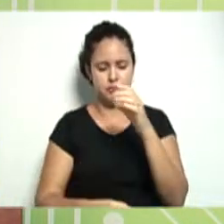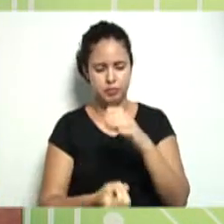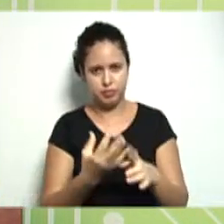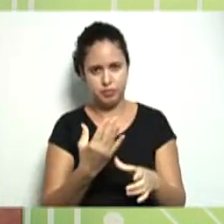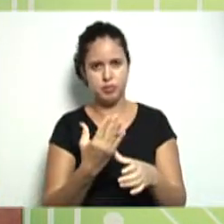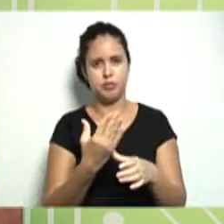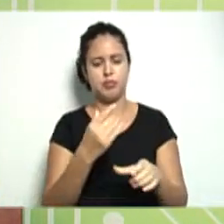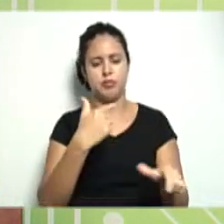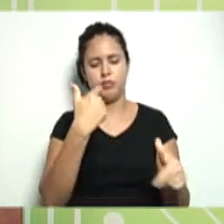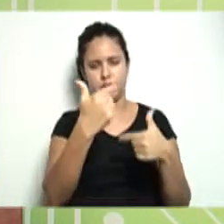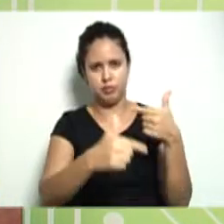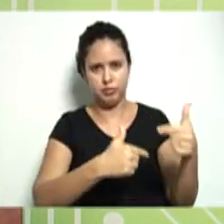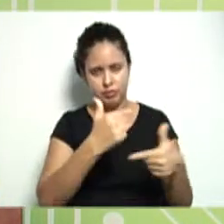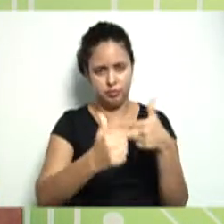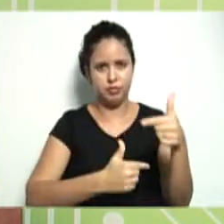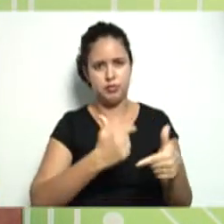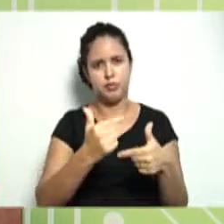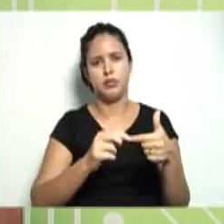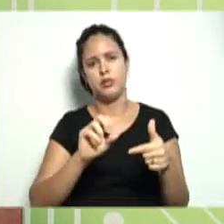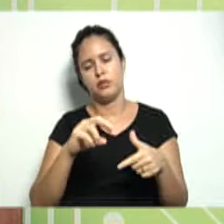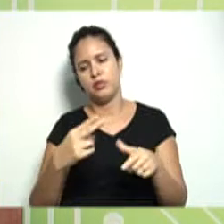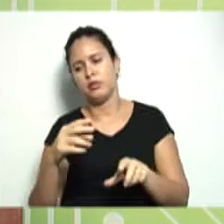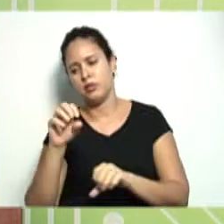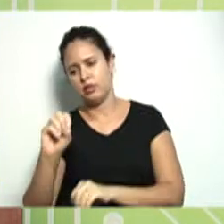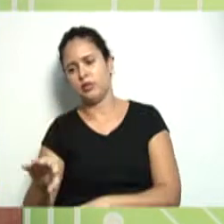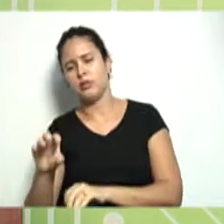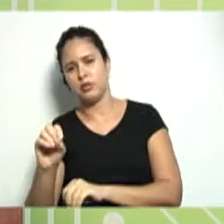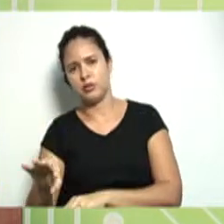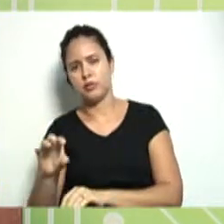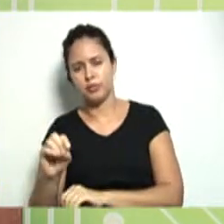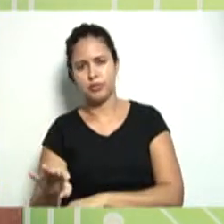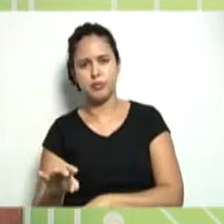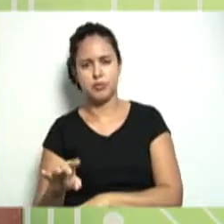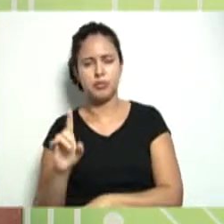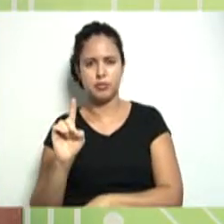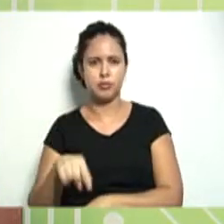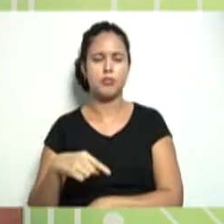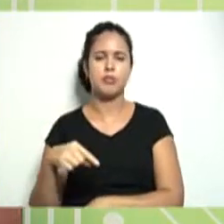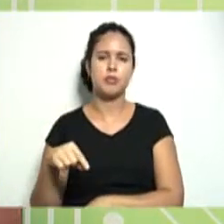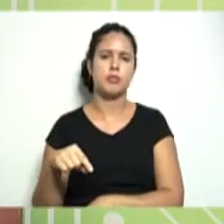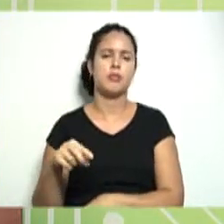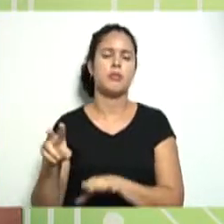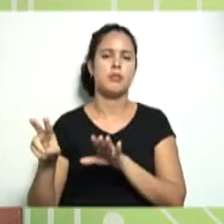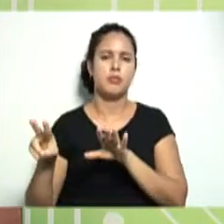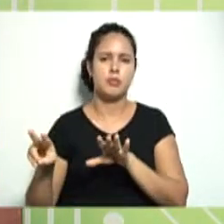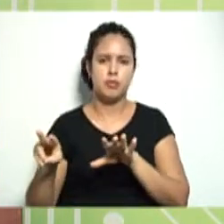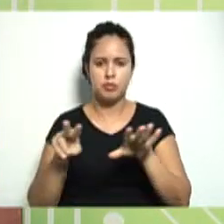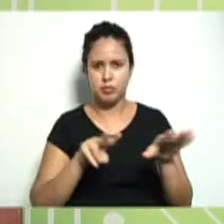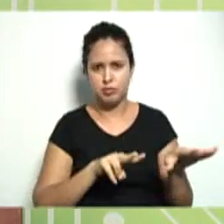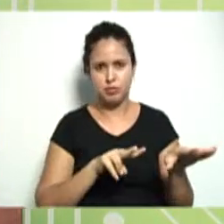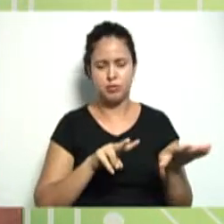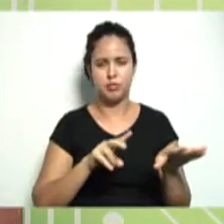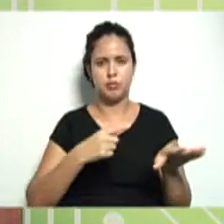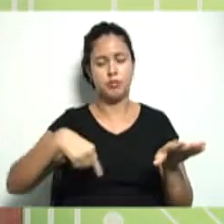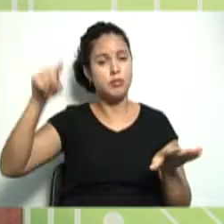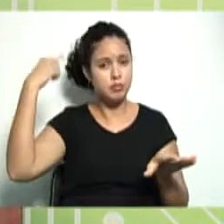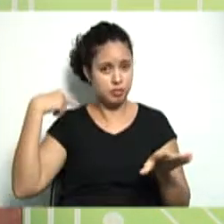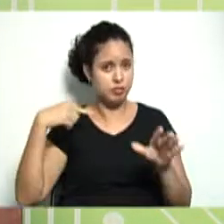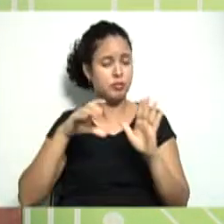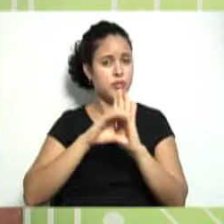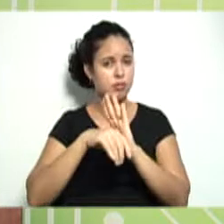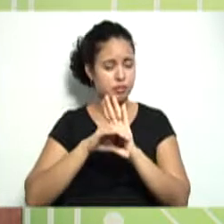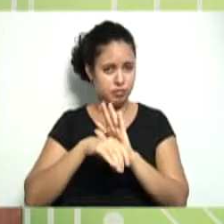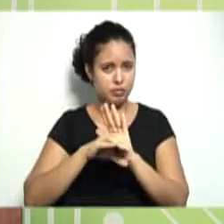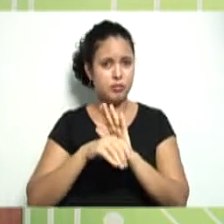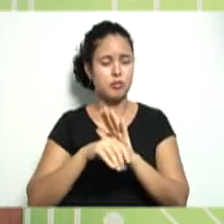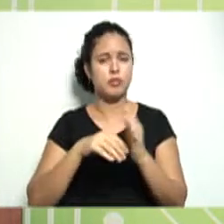produção, qualquer modo de produção, com a educação. Porque ela é referente à questão de gênero. O conteúdo dela está